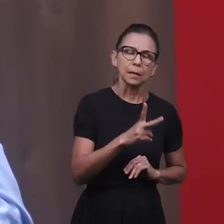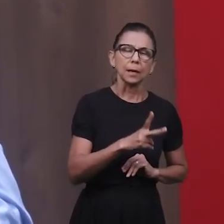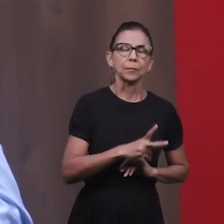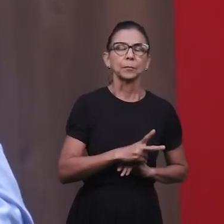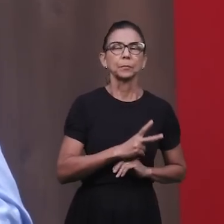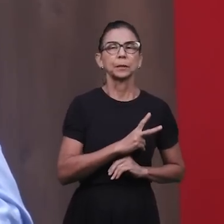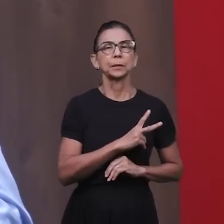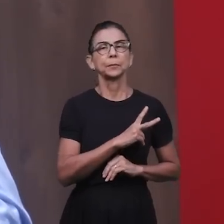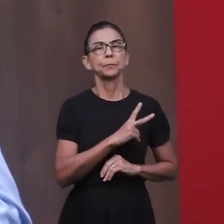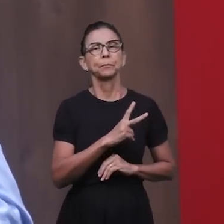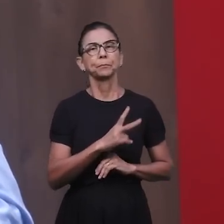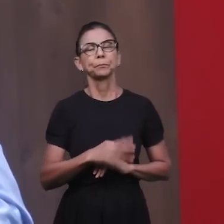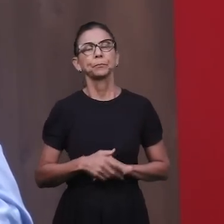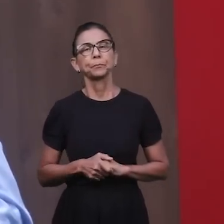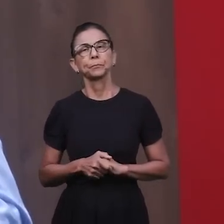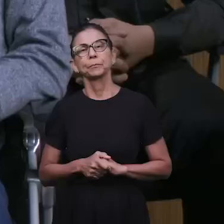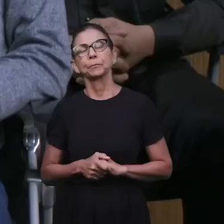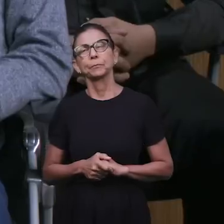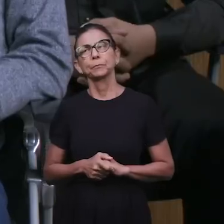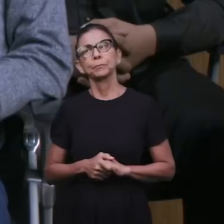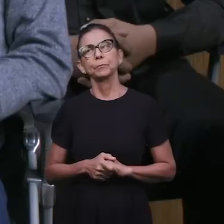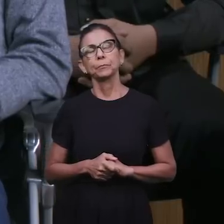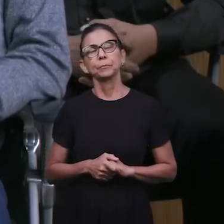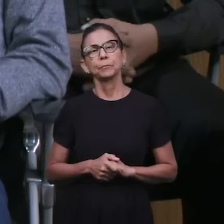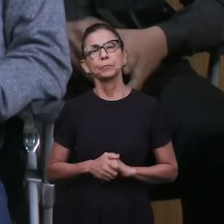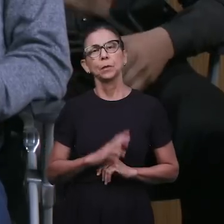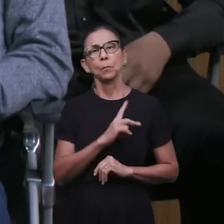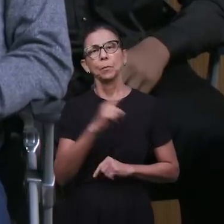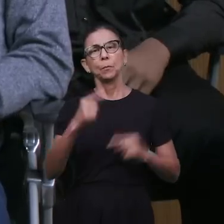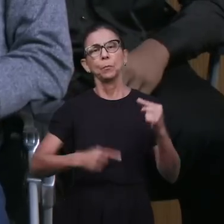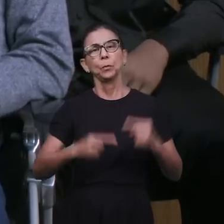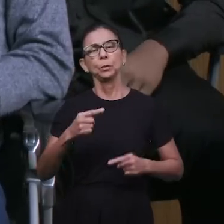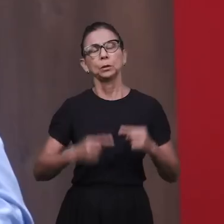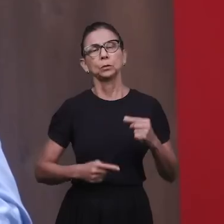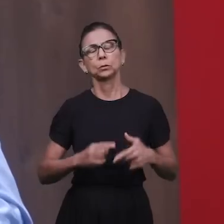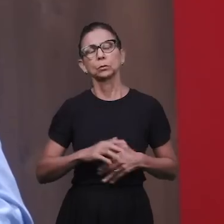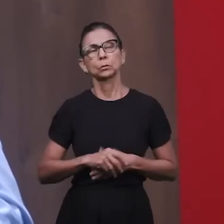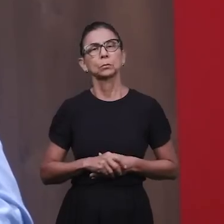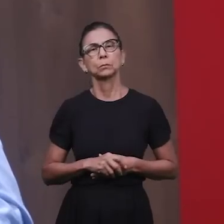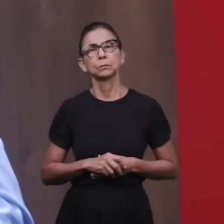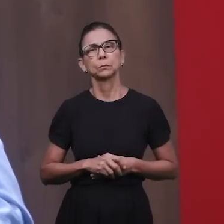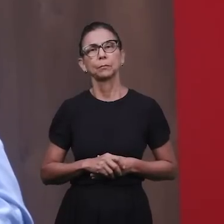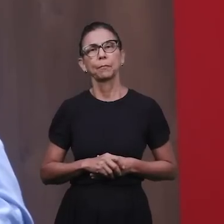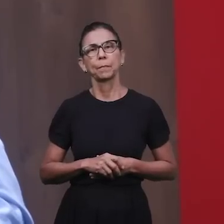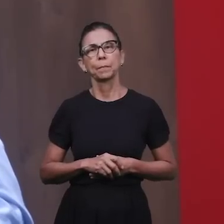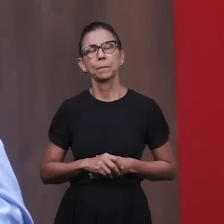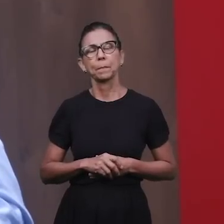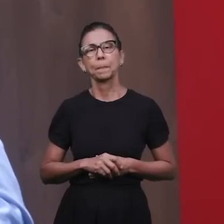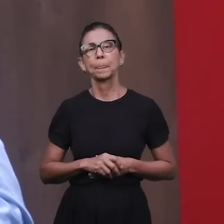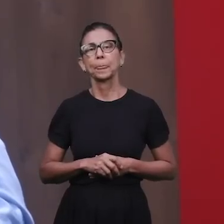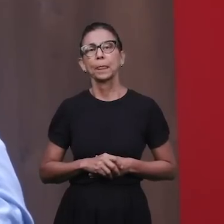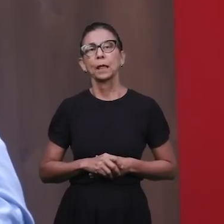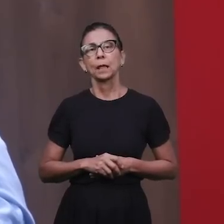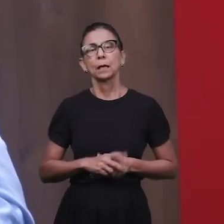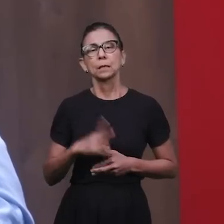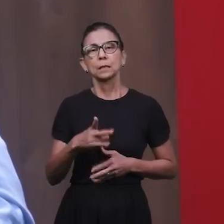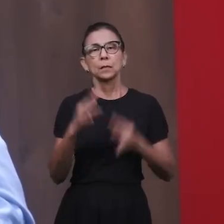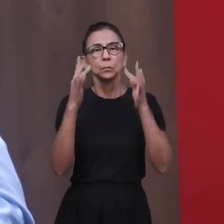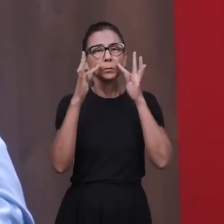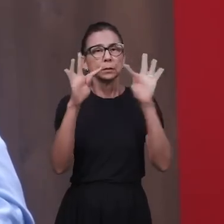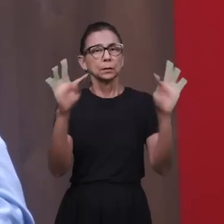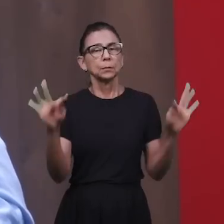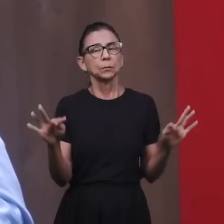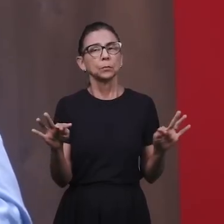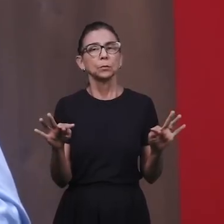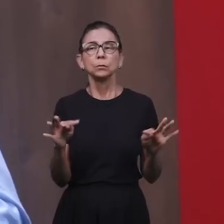Paulo aqui está sendo político? De maneira nenhuma. O que ele está dizendo é que aquilo que eu faço